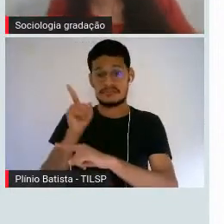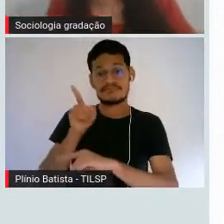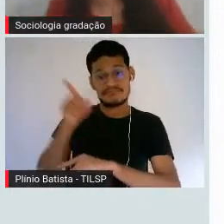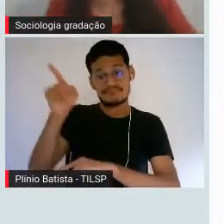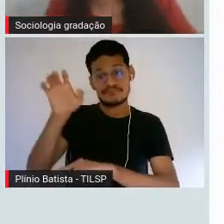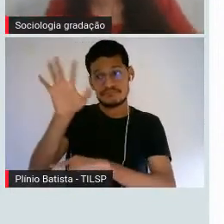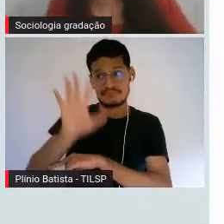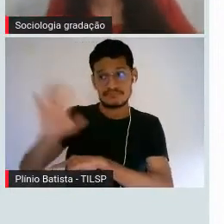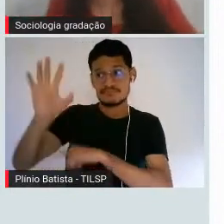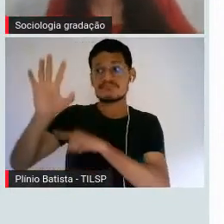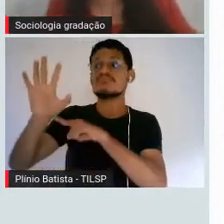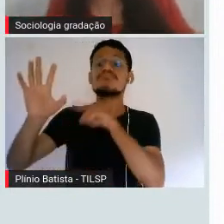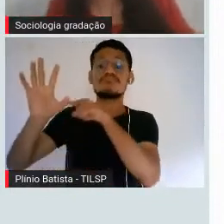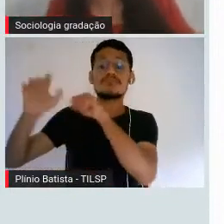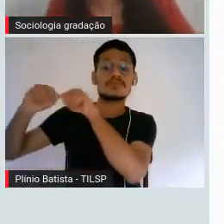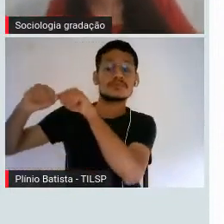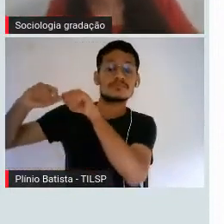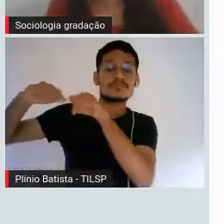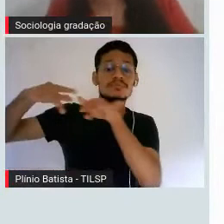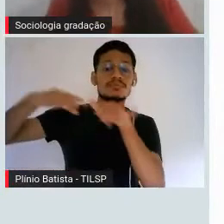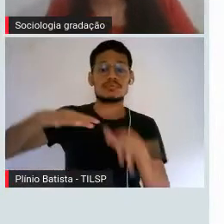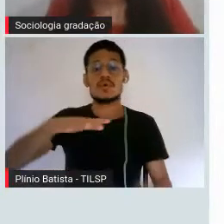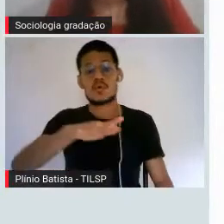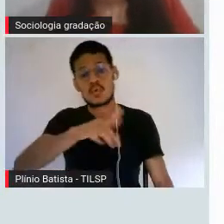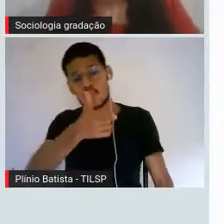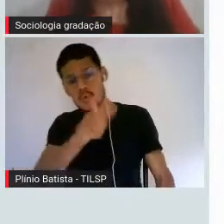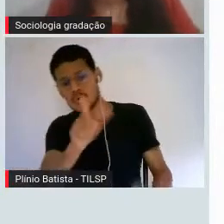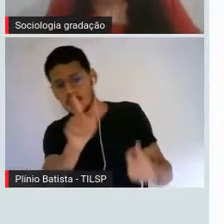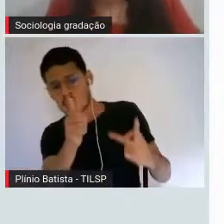nessa transformação, nessa revolução global.